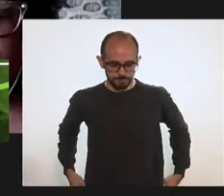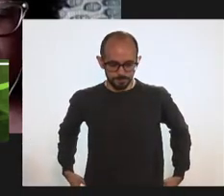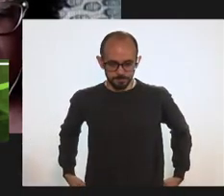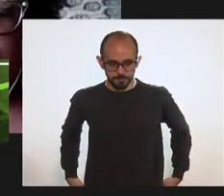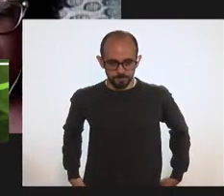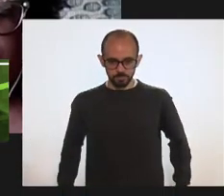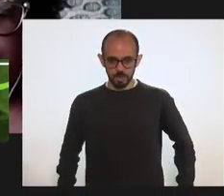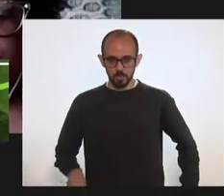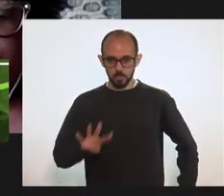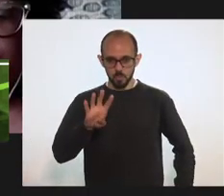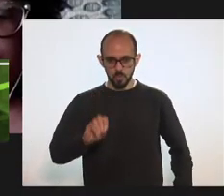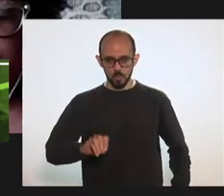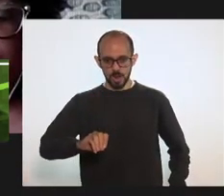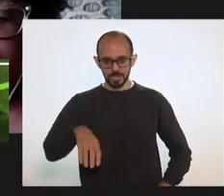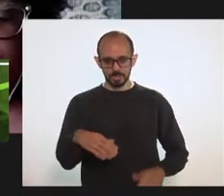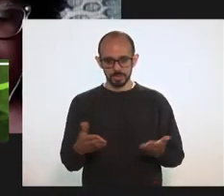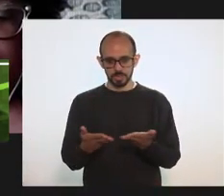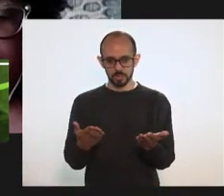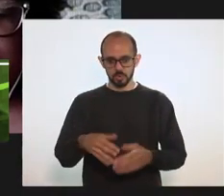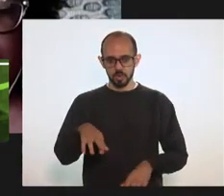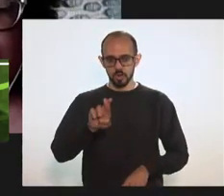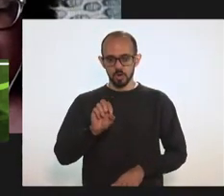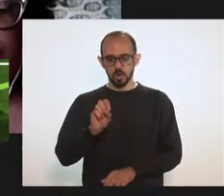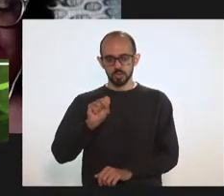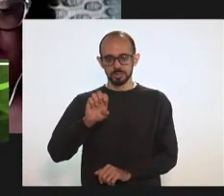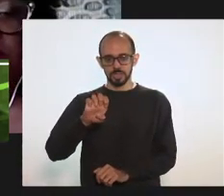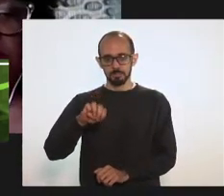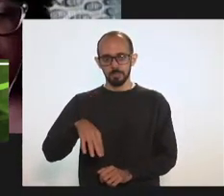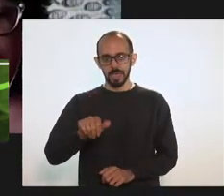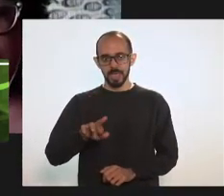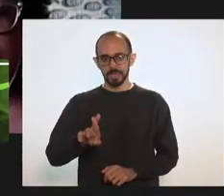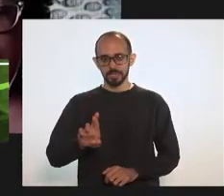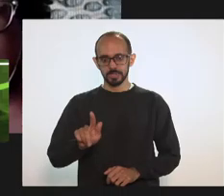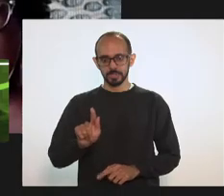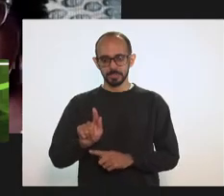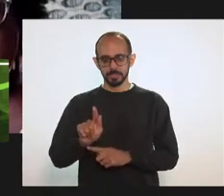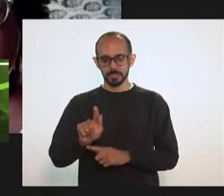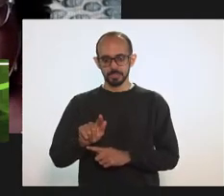39 da pauta, retirado para